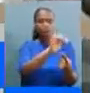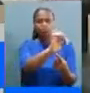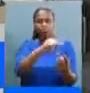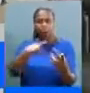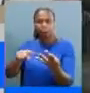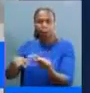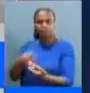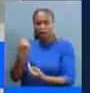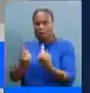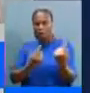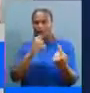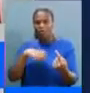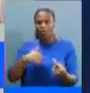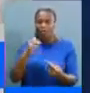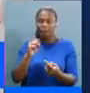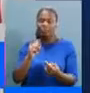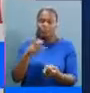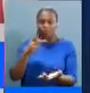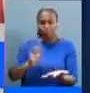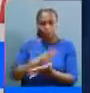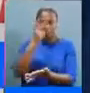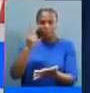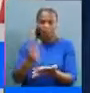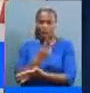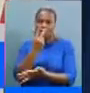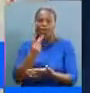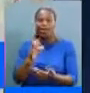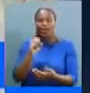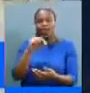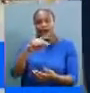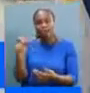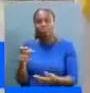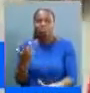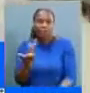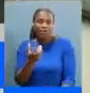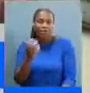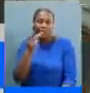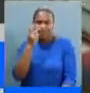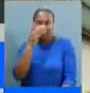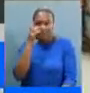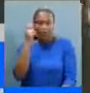moeda: Cabo Verde, Gâmbia, Gana, Nigéria, Libéria, Guiné-Conakry e Serra Leoa.